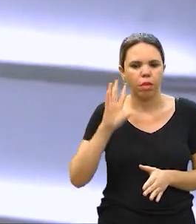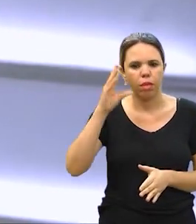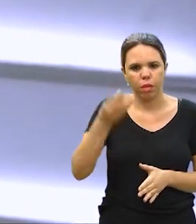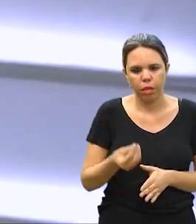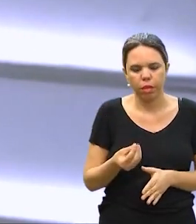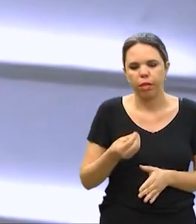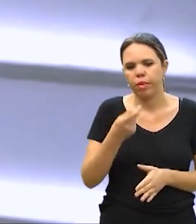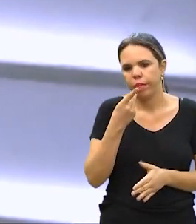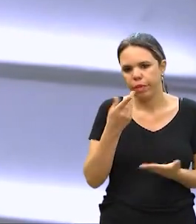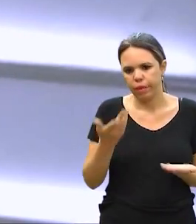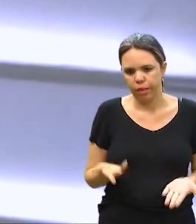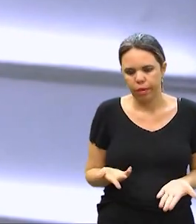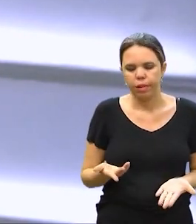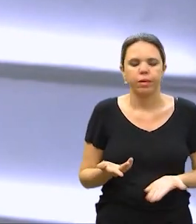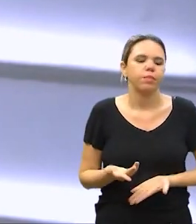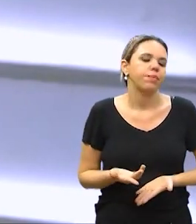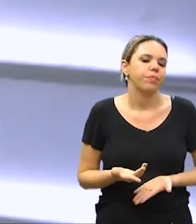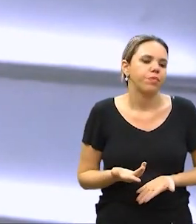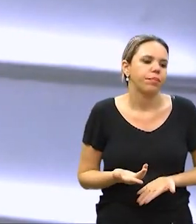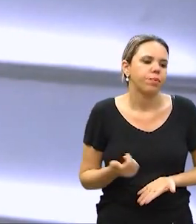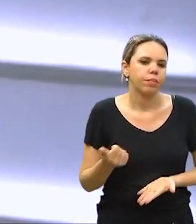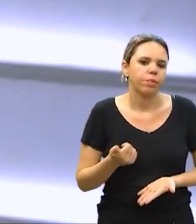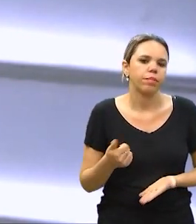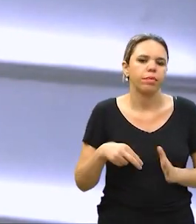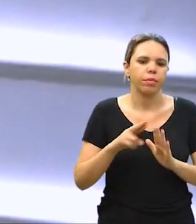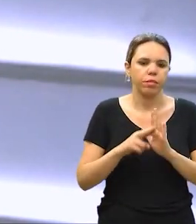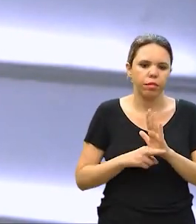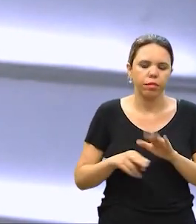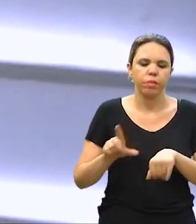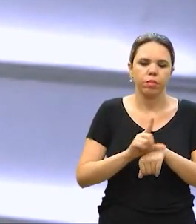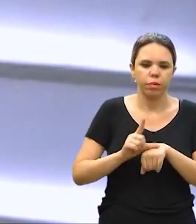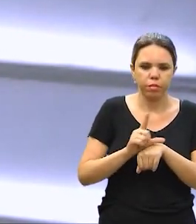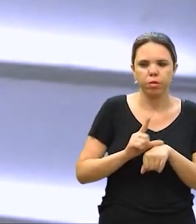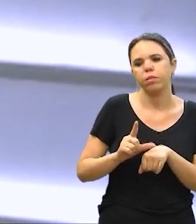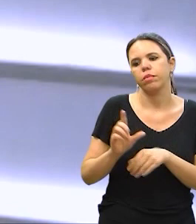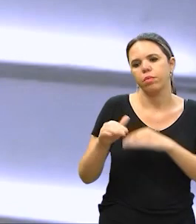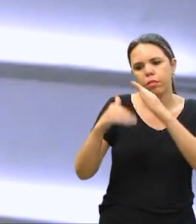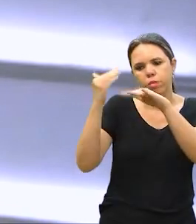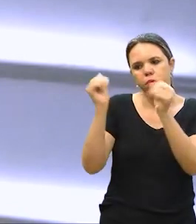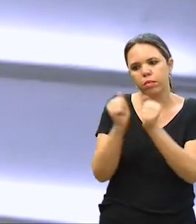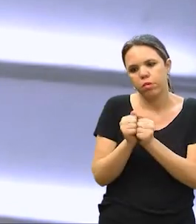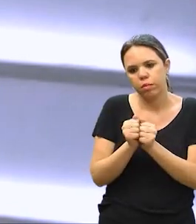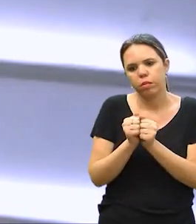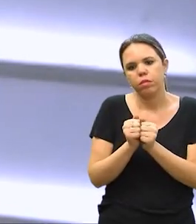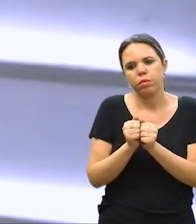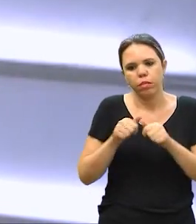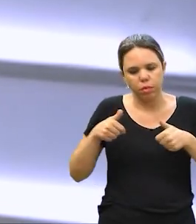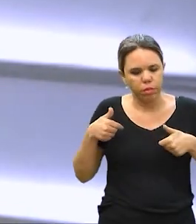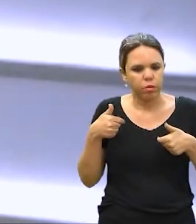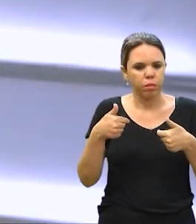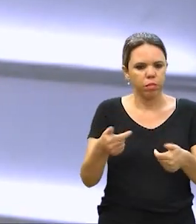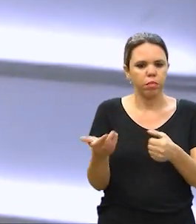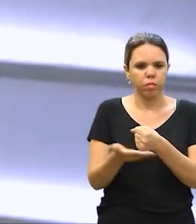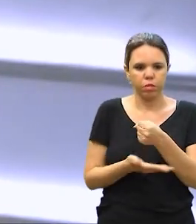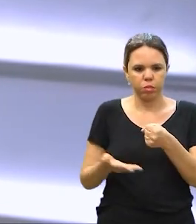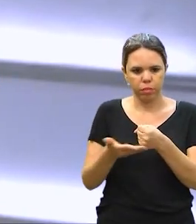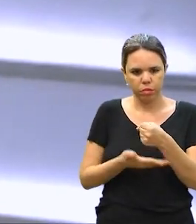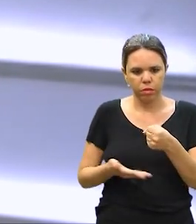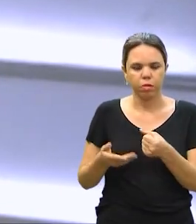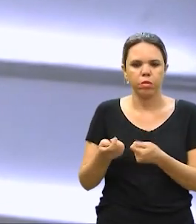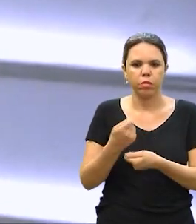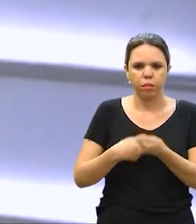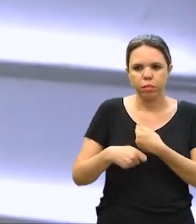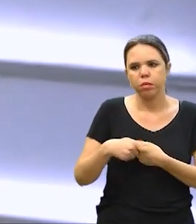do que a gente está falando, conhecer quais são os instrumentos que regram legislação e construir junto aí o plano de ação, baseado no plano de